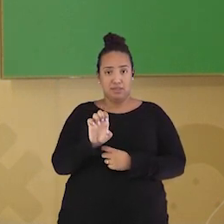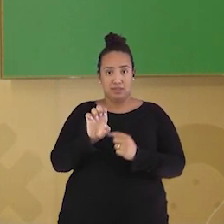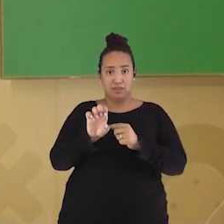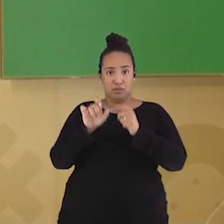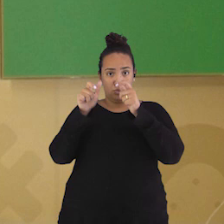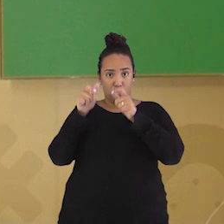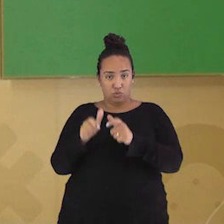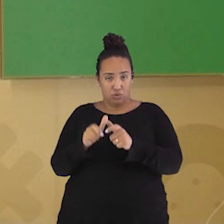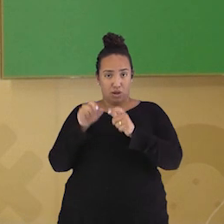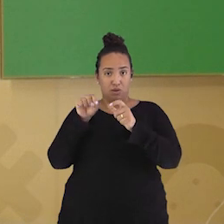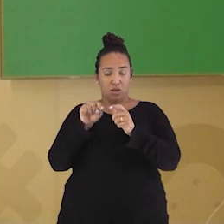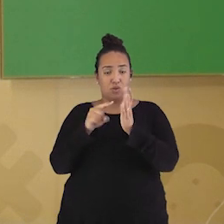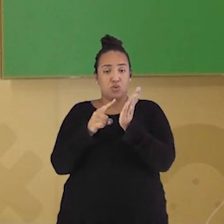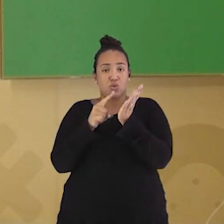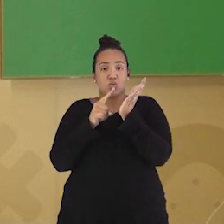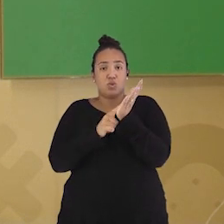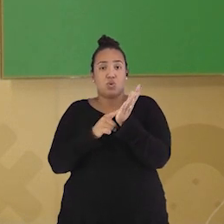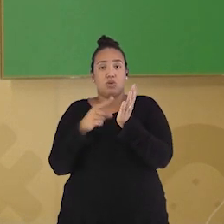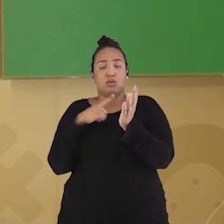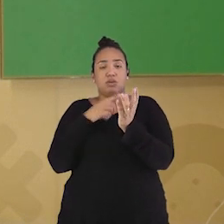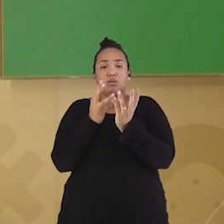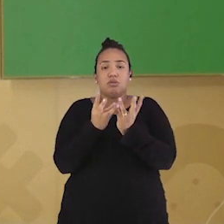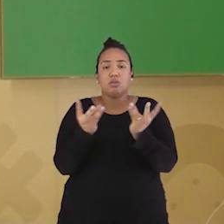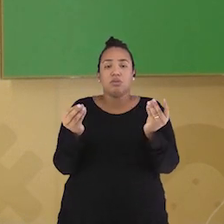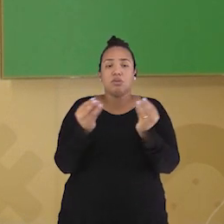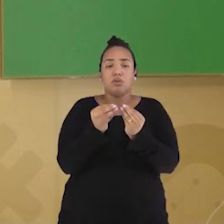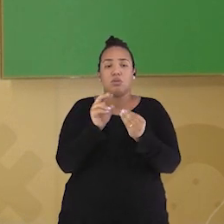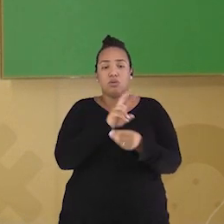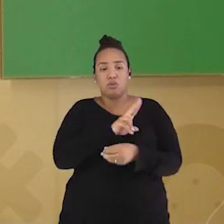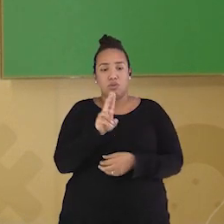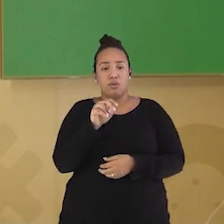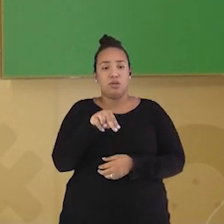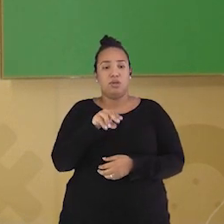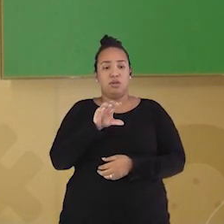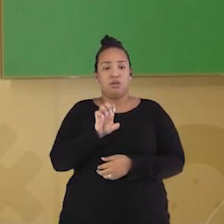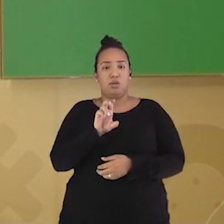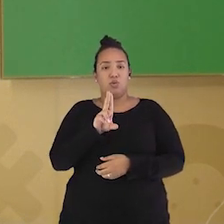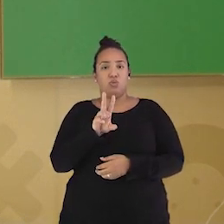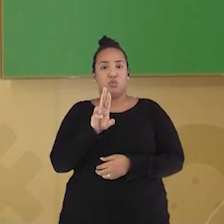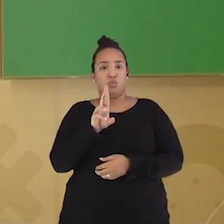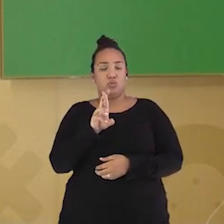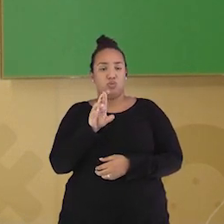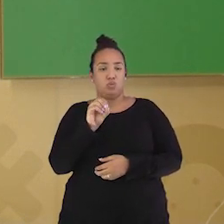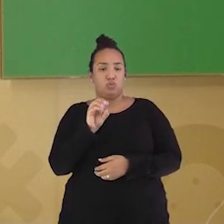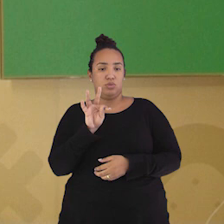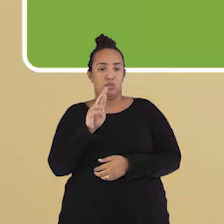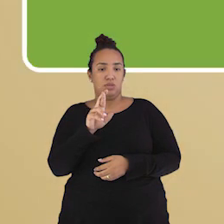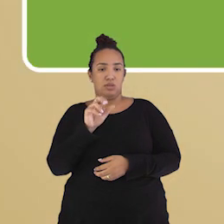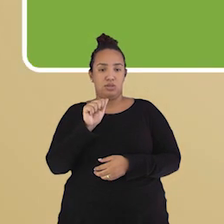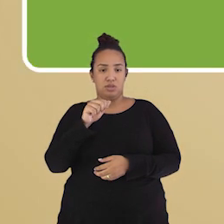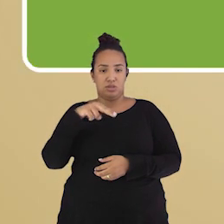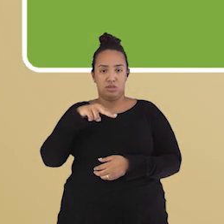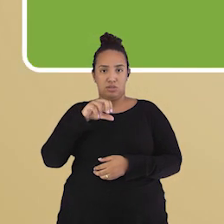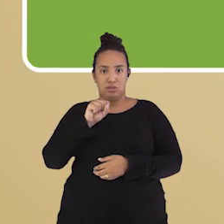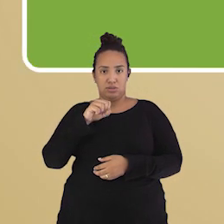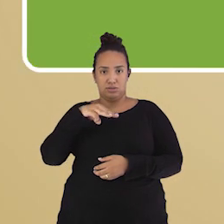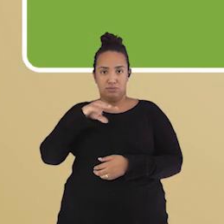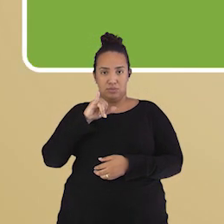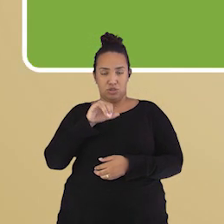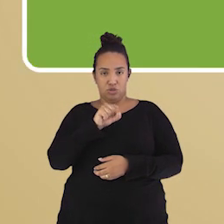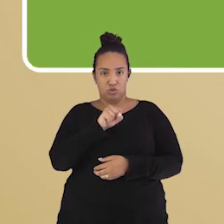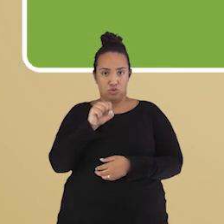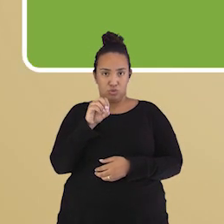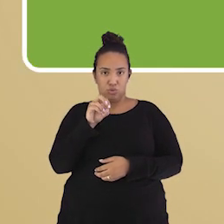um neurônio libera substâncias chamadas neurotransmissores para outro neurônio. As informações